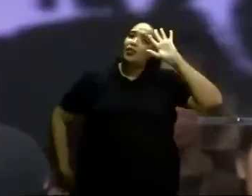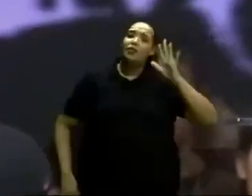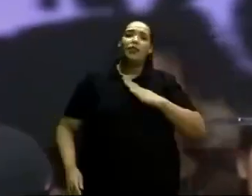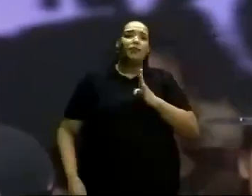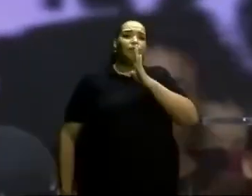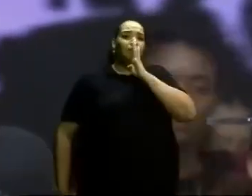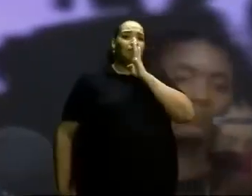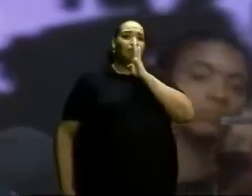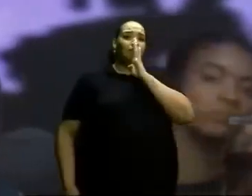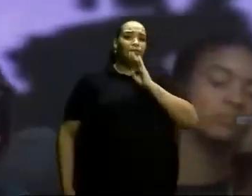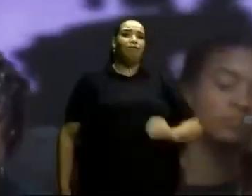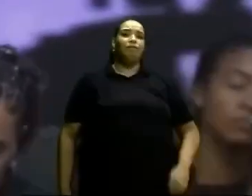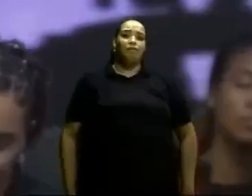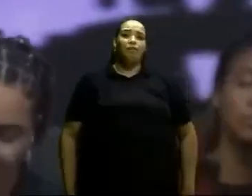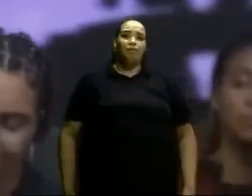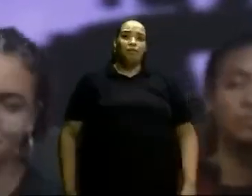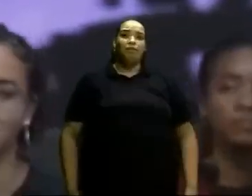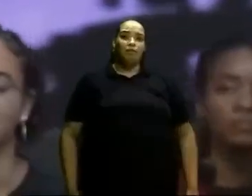quieto.